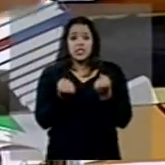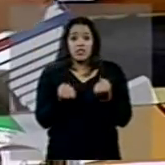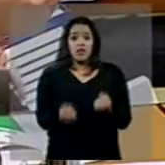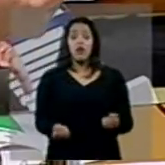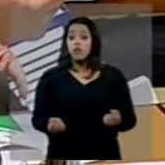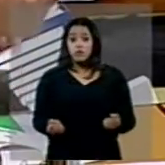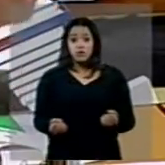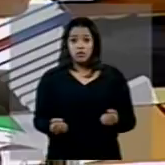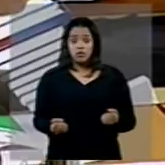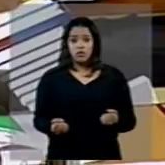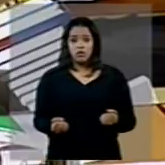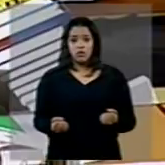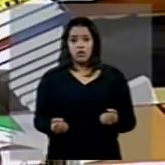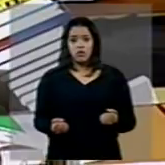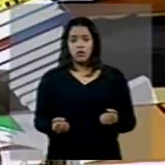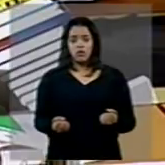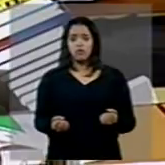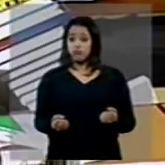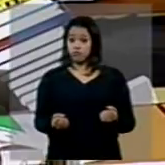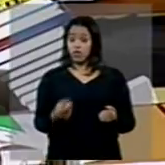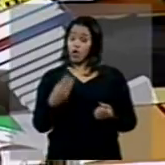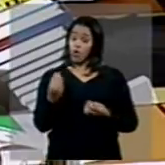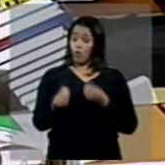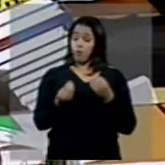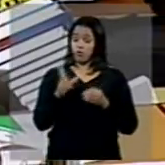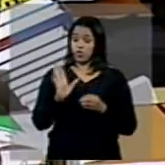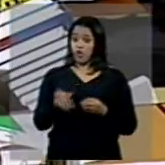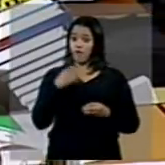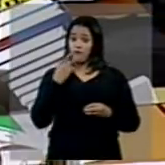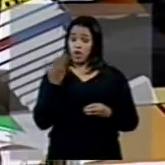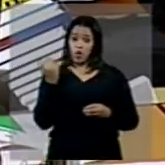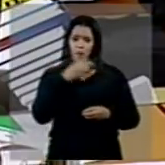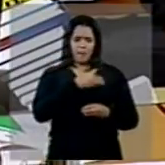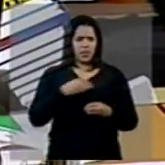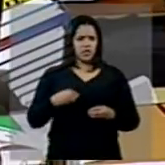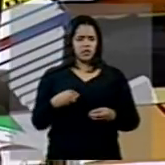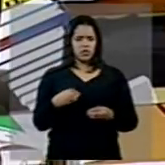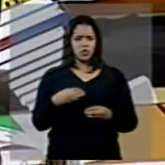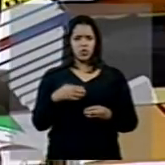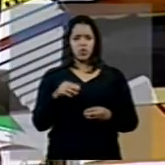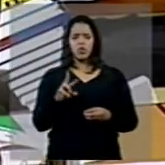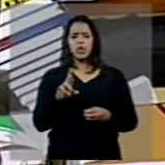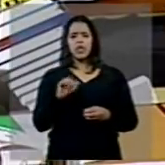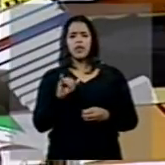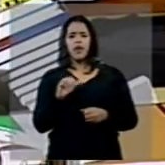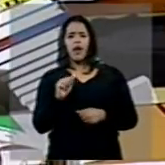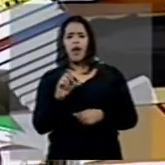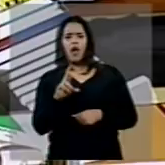é implementada, e ressaltou o ministro Ricardo Lewandowski, sem mesmo ter-se